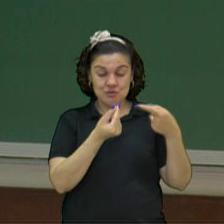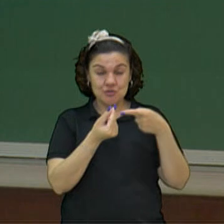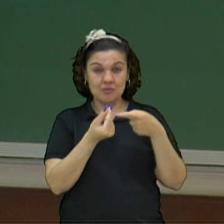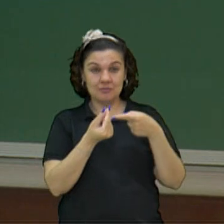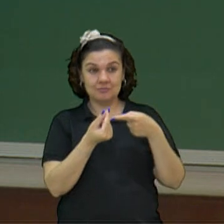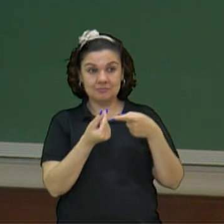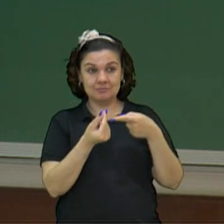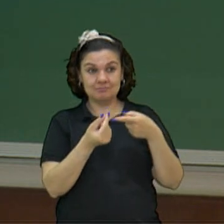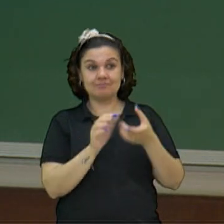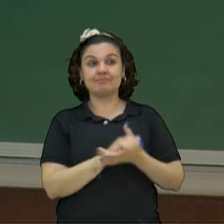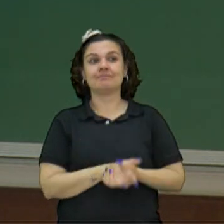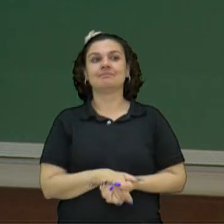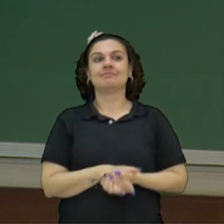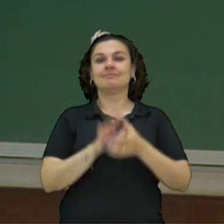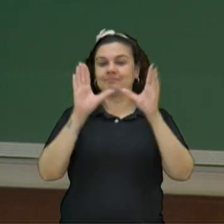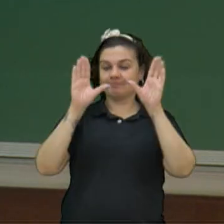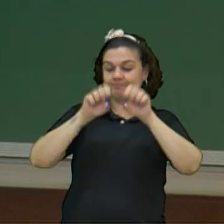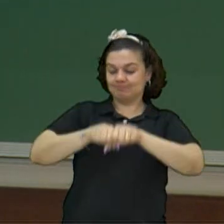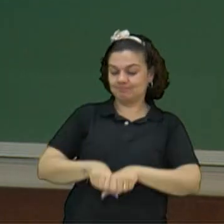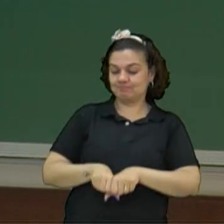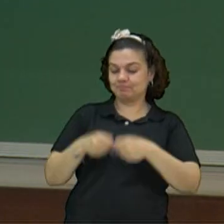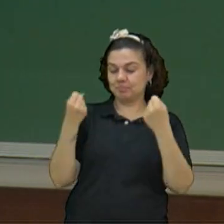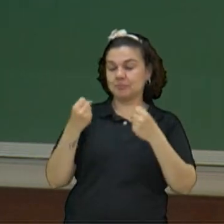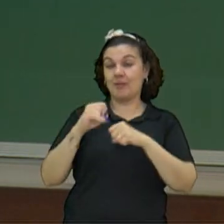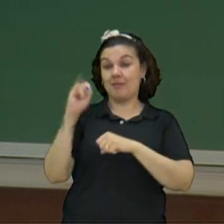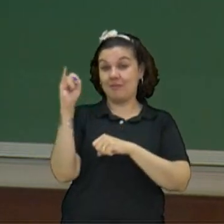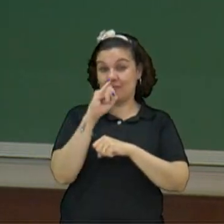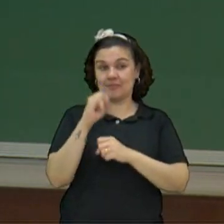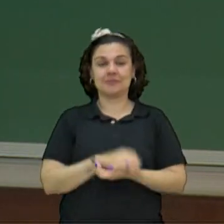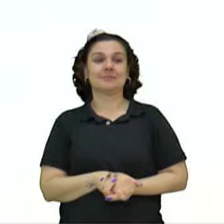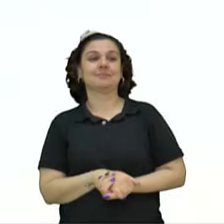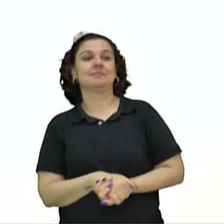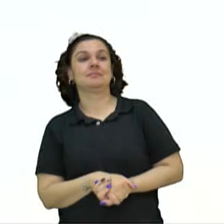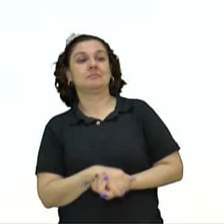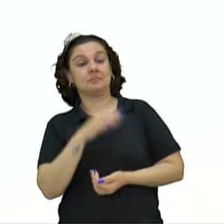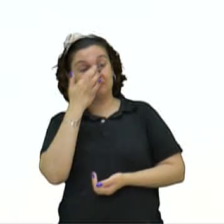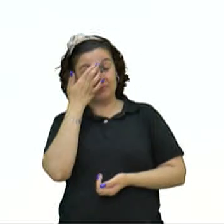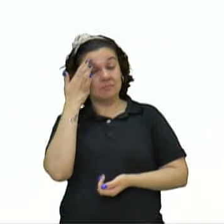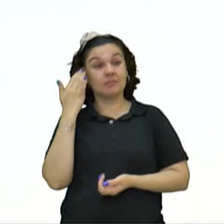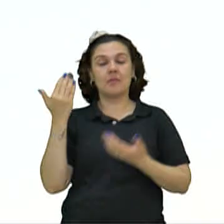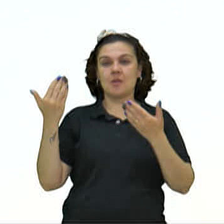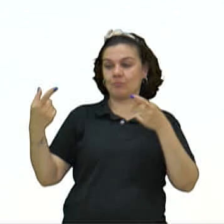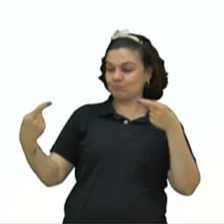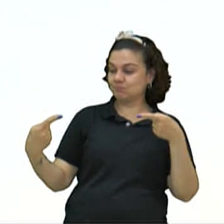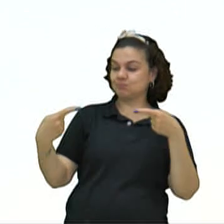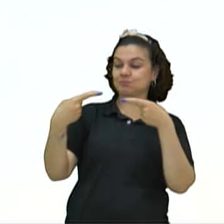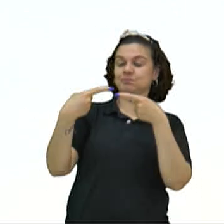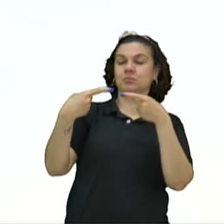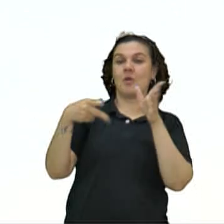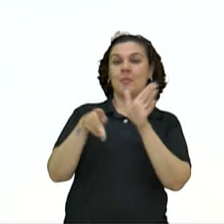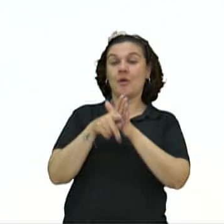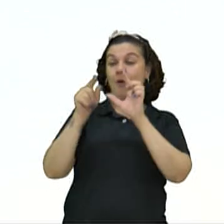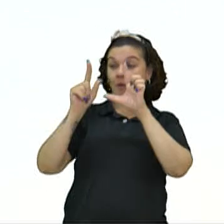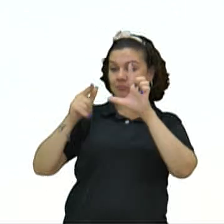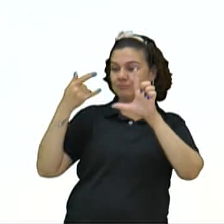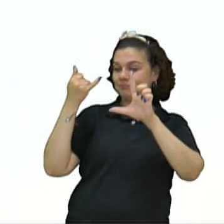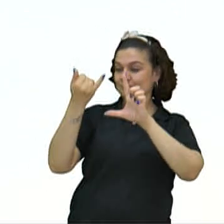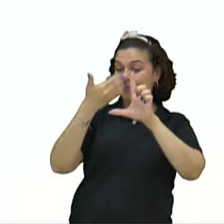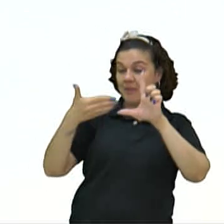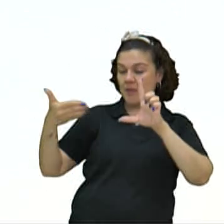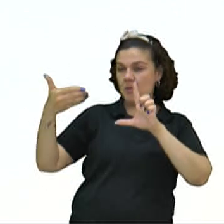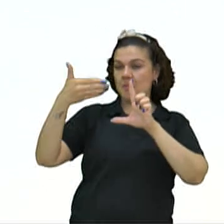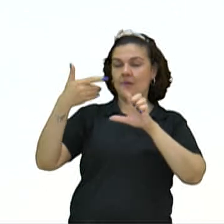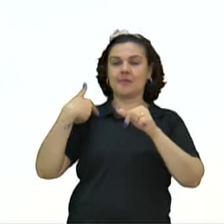que acontece? Pode gerar inflação. Então tem uma guerra comercial muito grande, está aí uma imagem